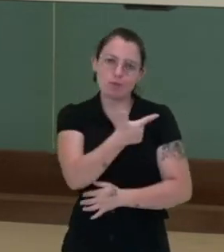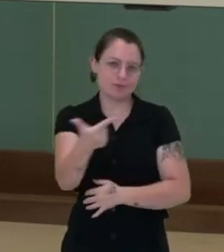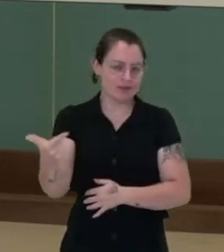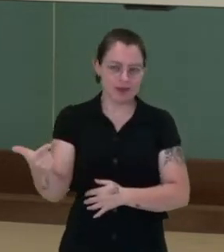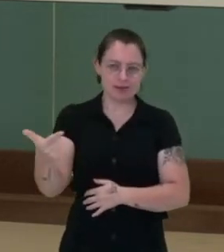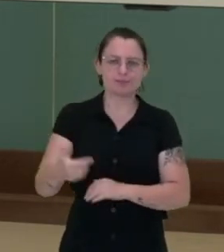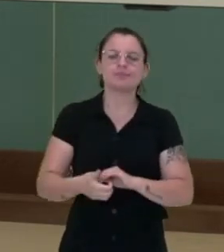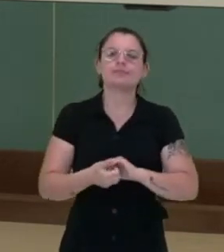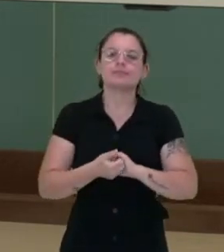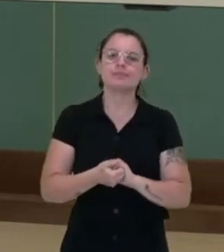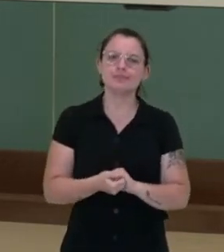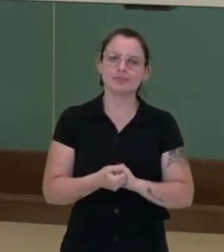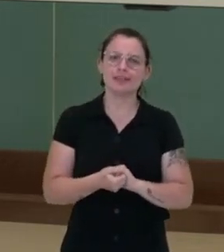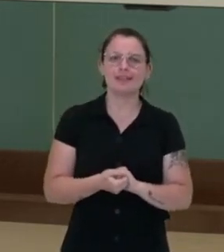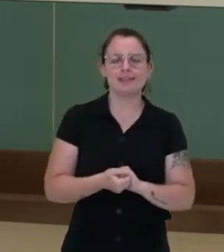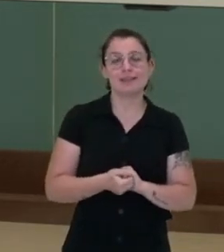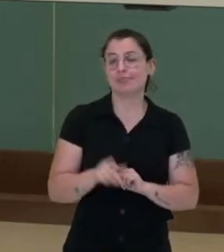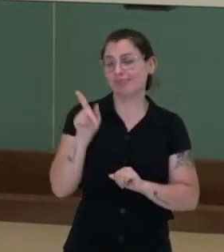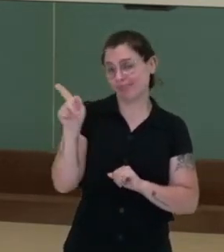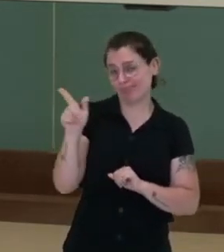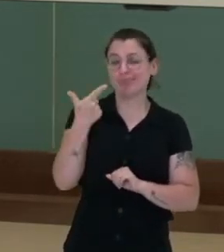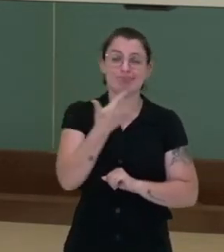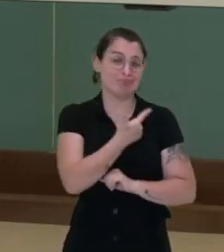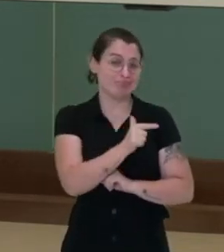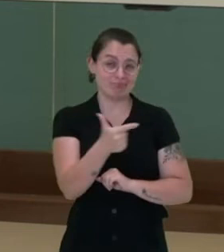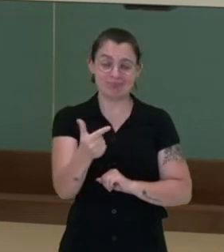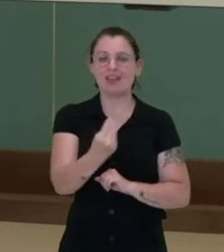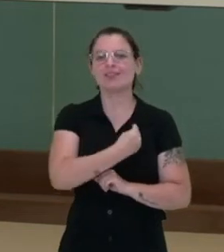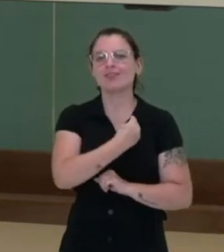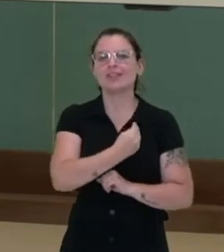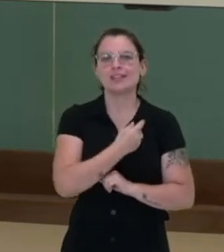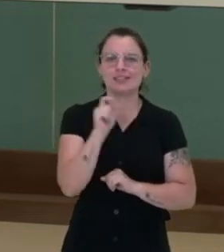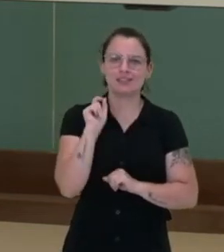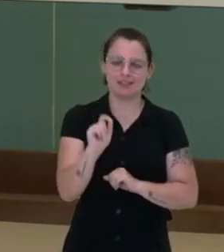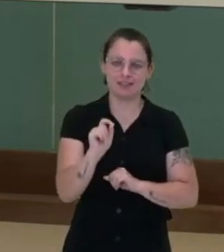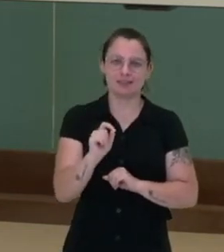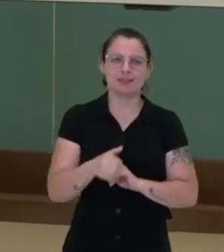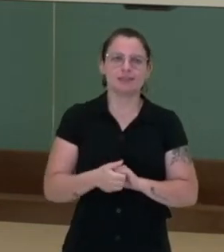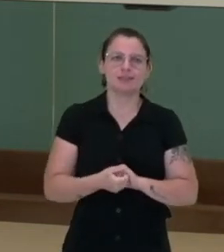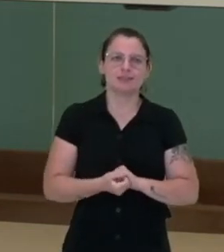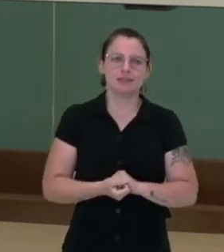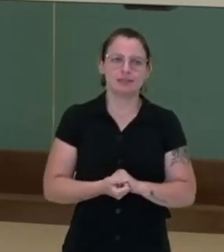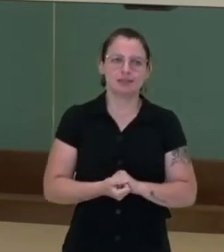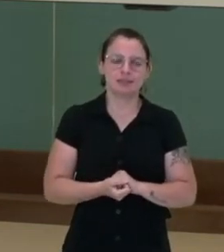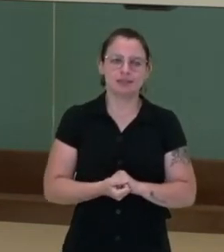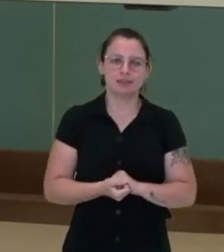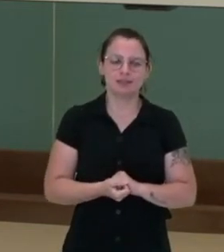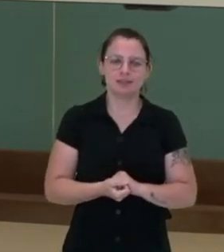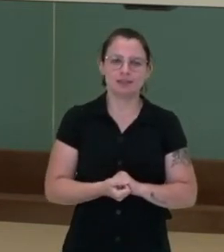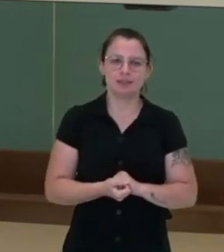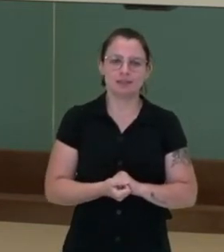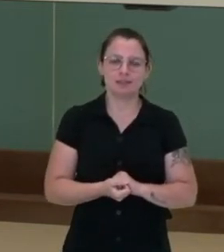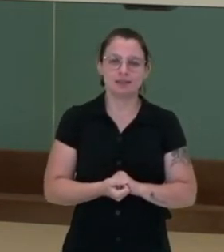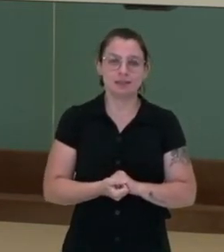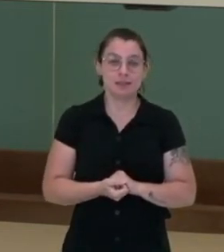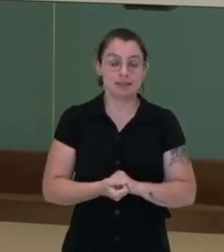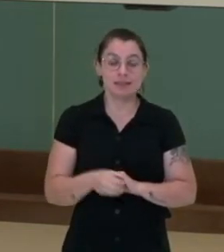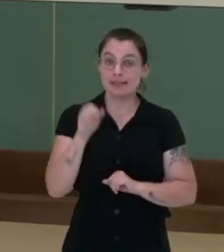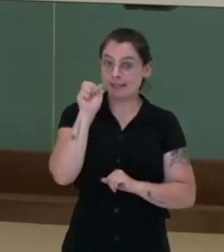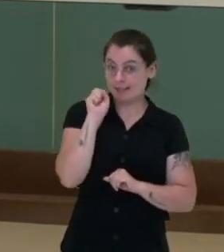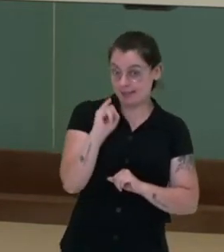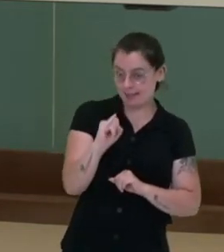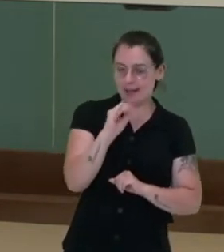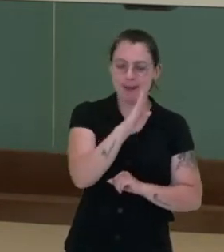um fator não vivo, também chamado de fatores abióticos. Se bio é